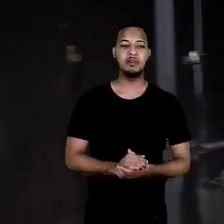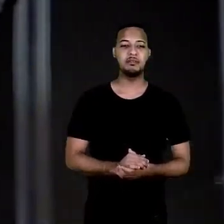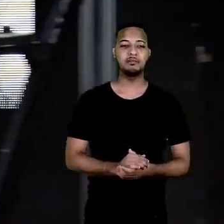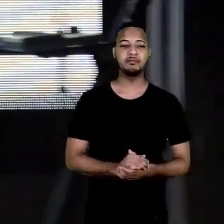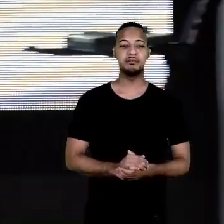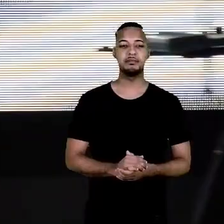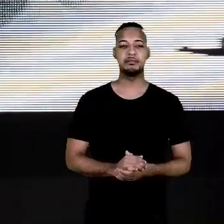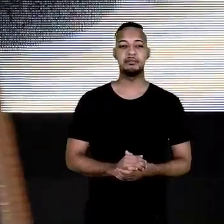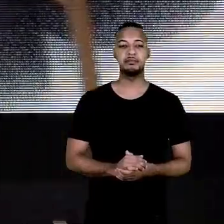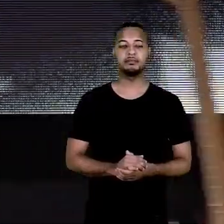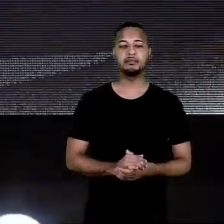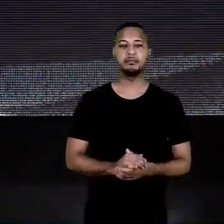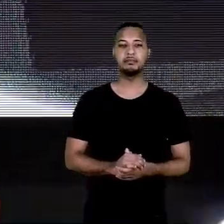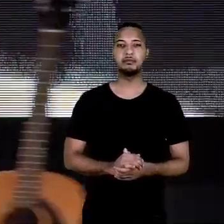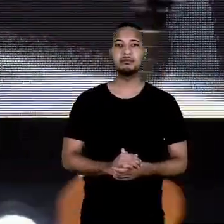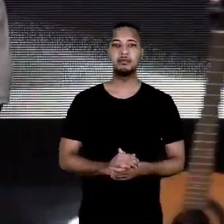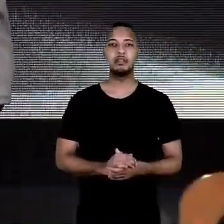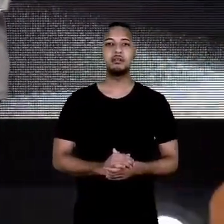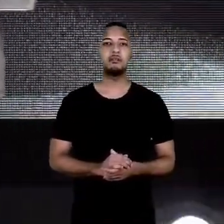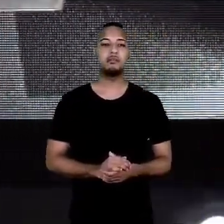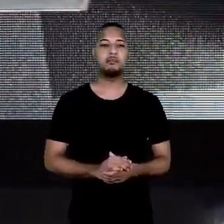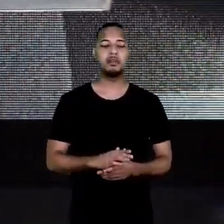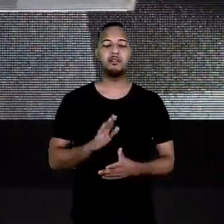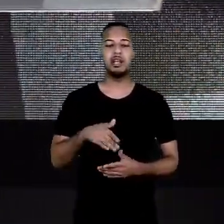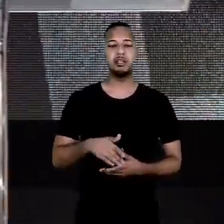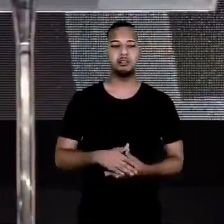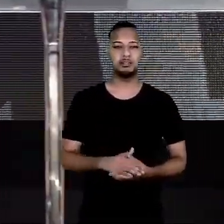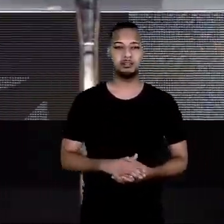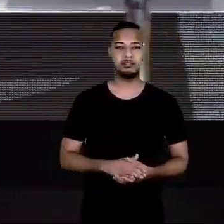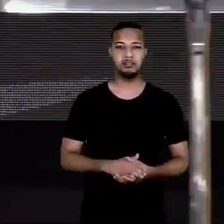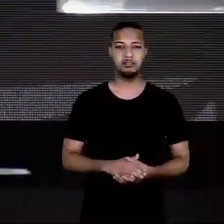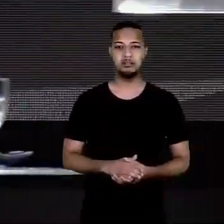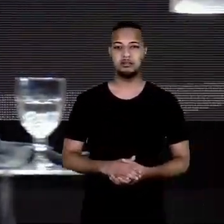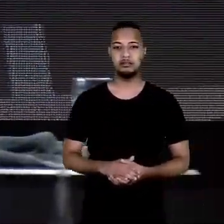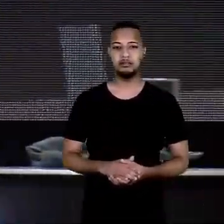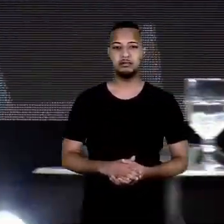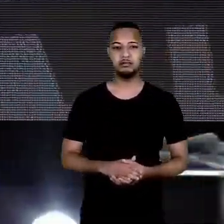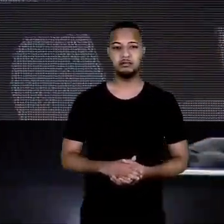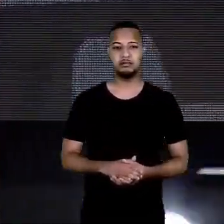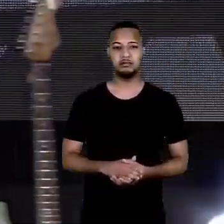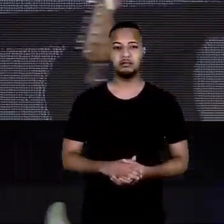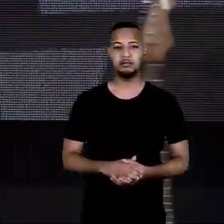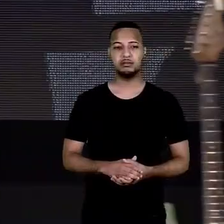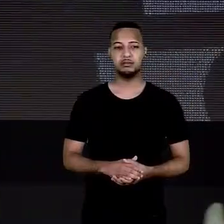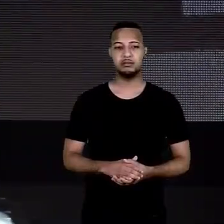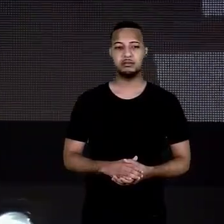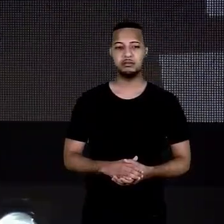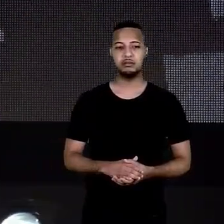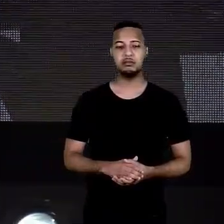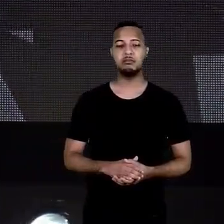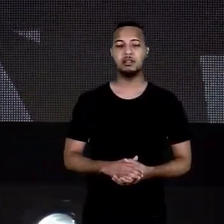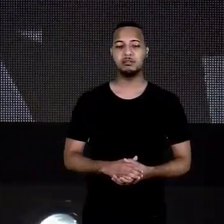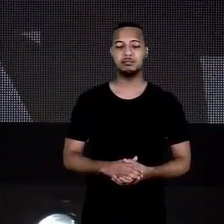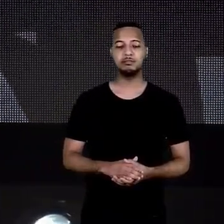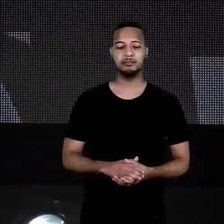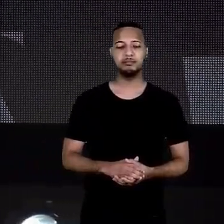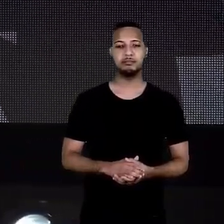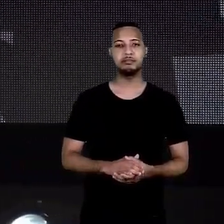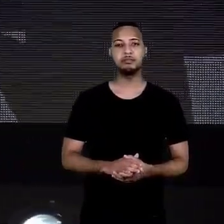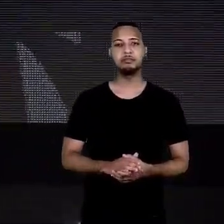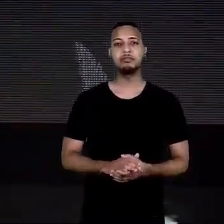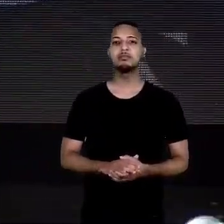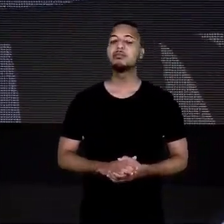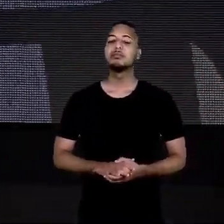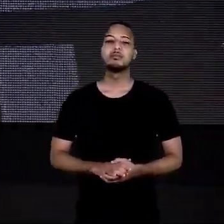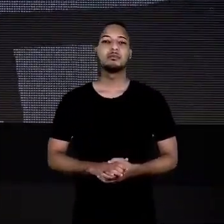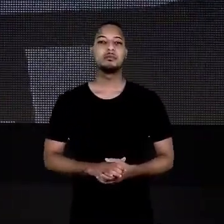Essa agora foi profunda. Mas a gente precisa entender. Pastor, mas